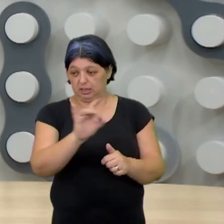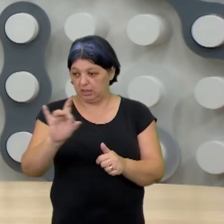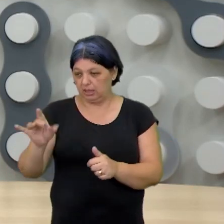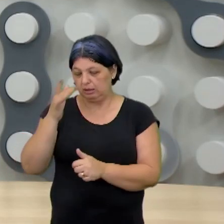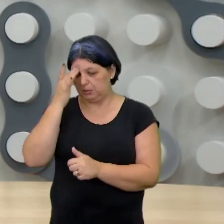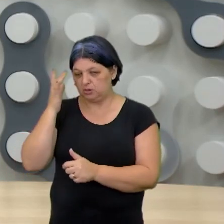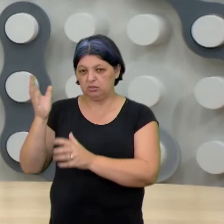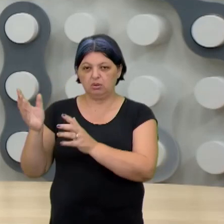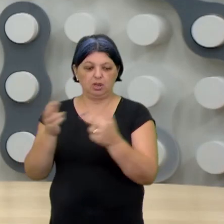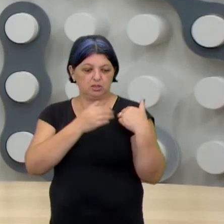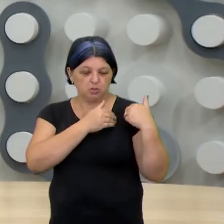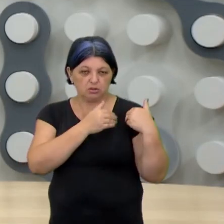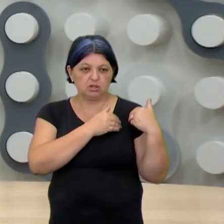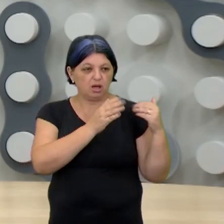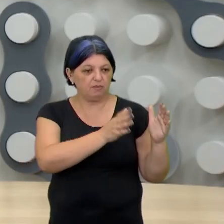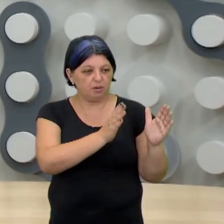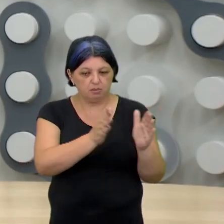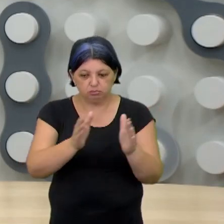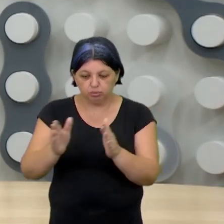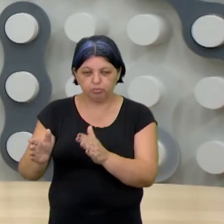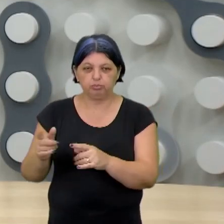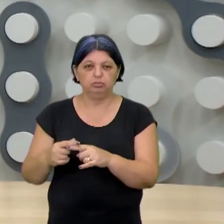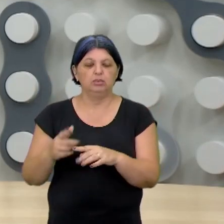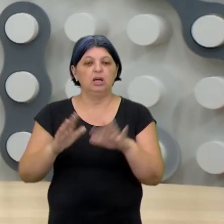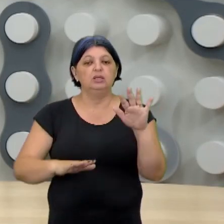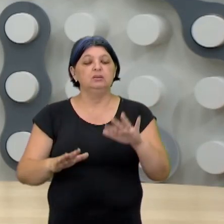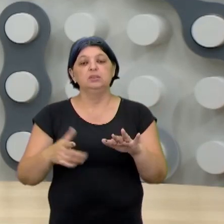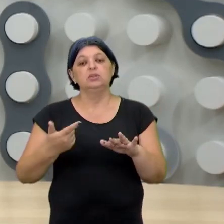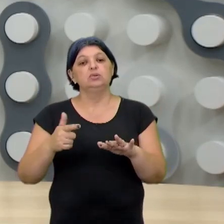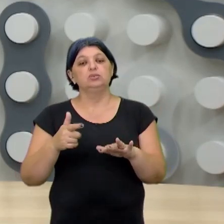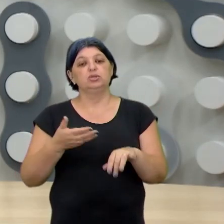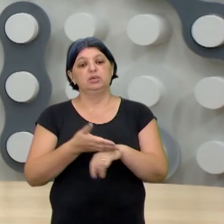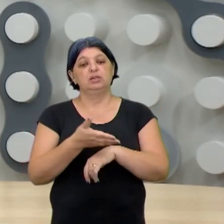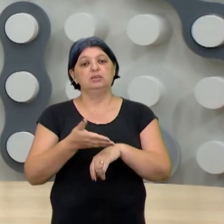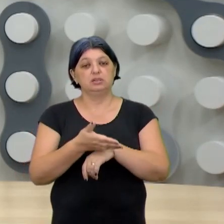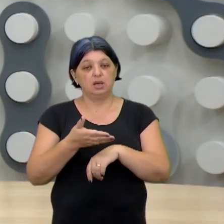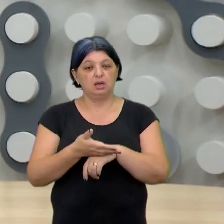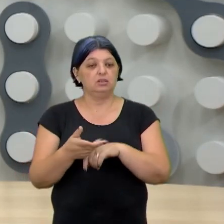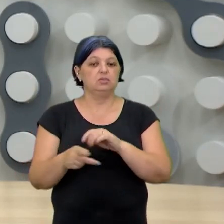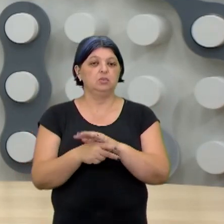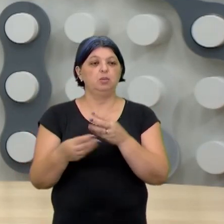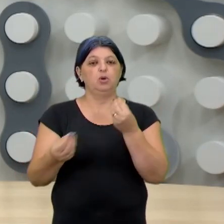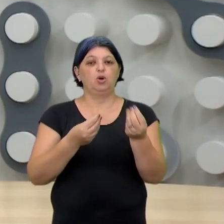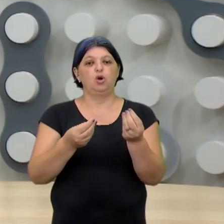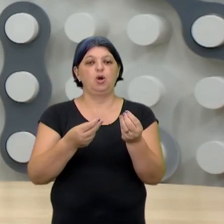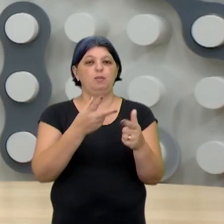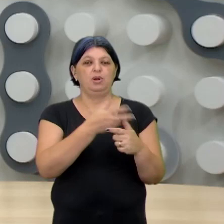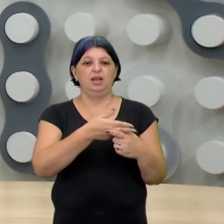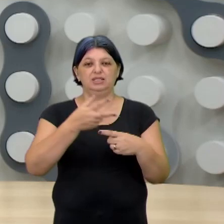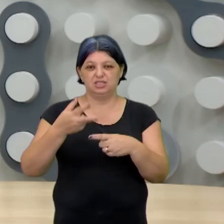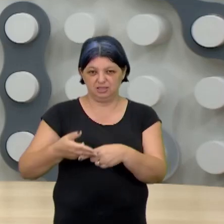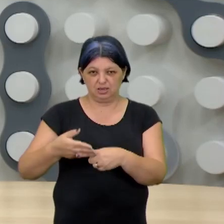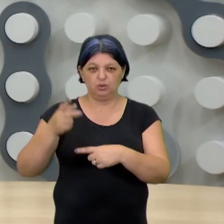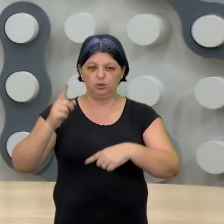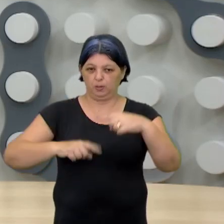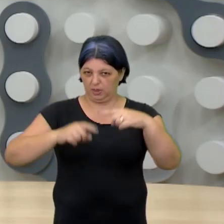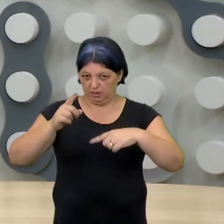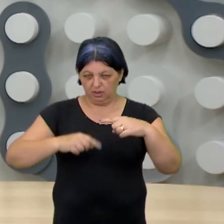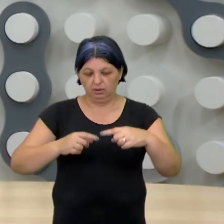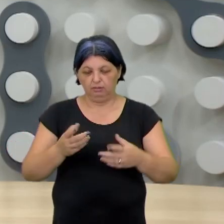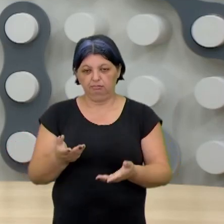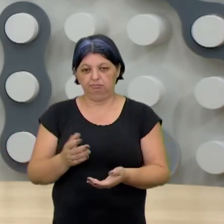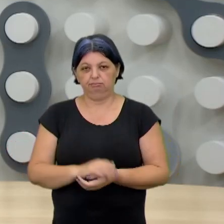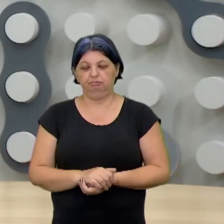repórter nem sempre tinha acesso à questão do editorial, da edição do material, desculpa. Então